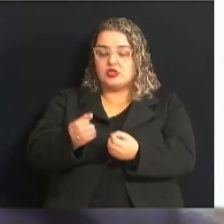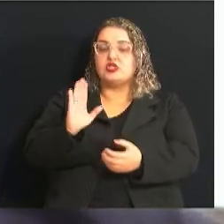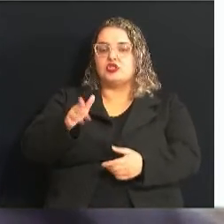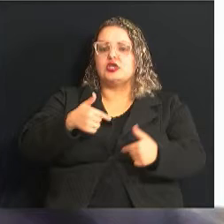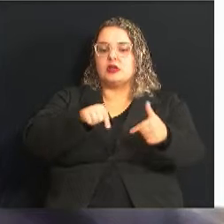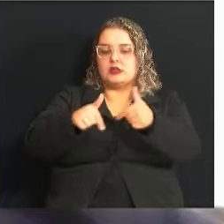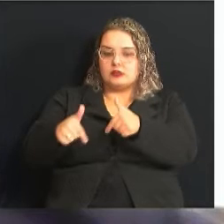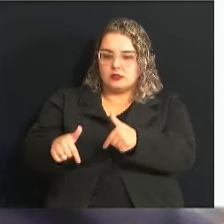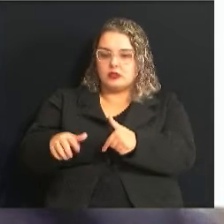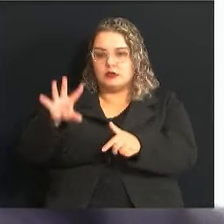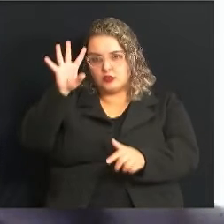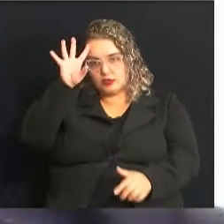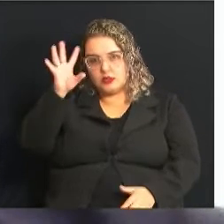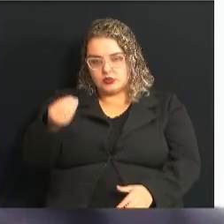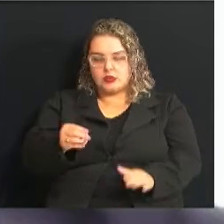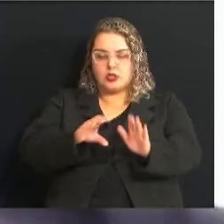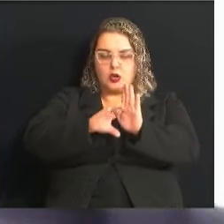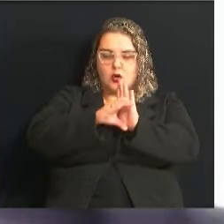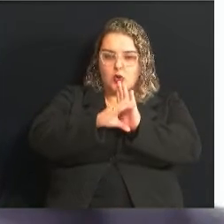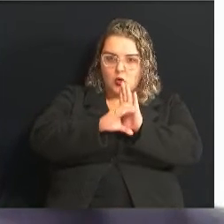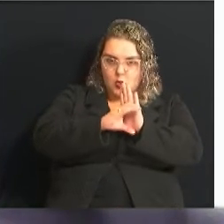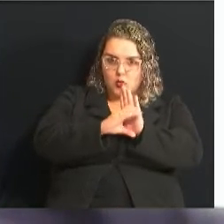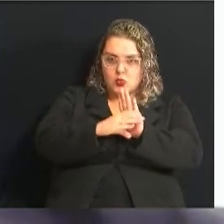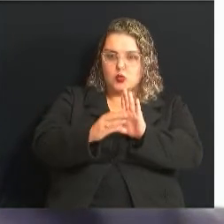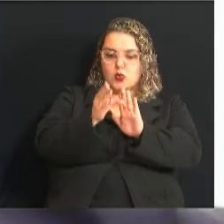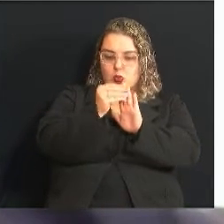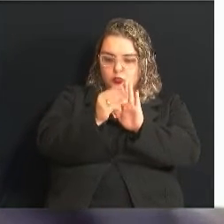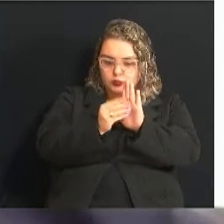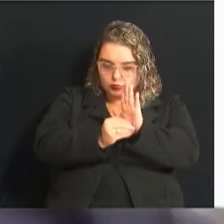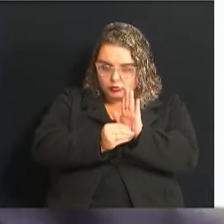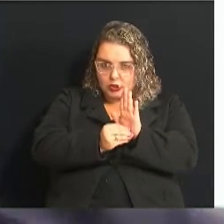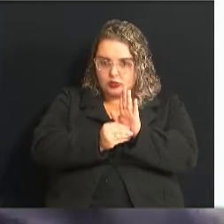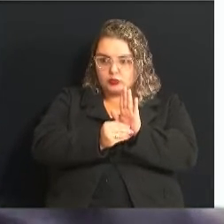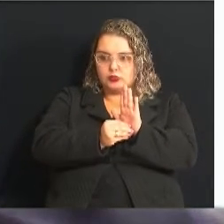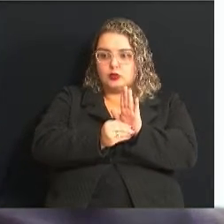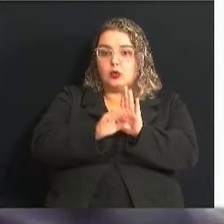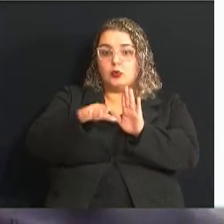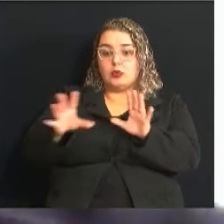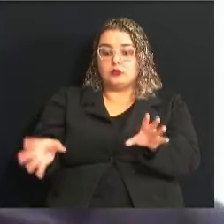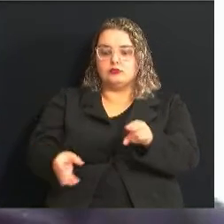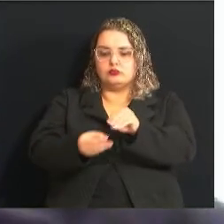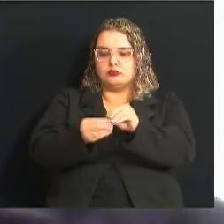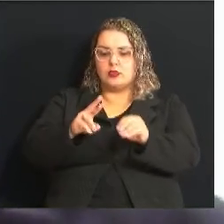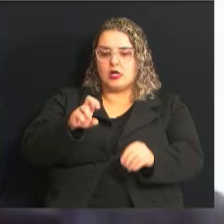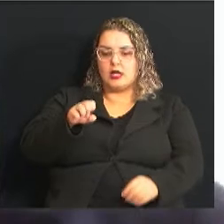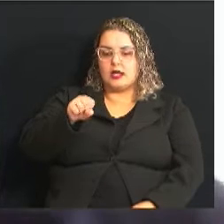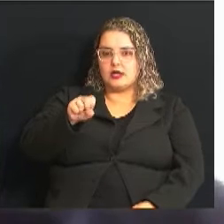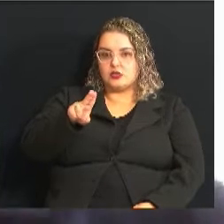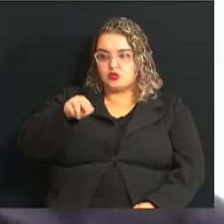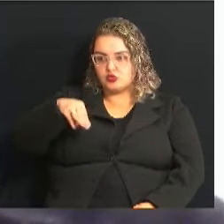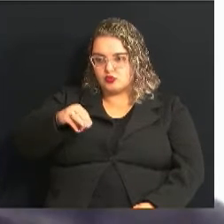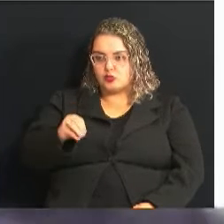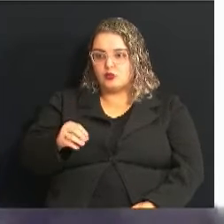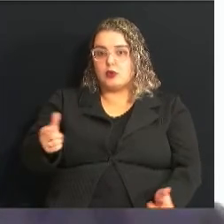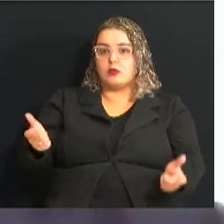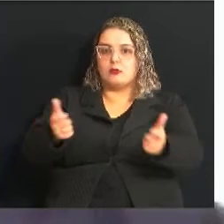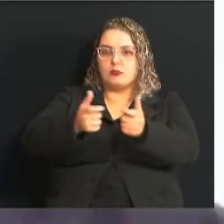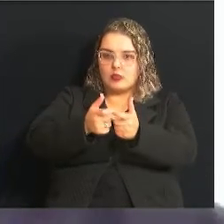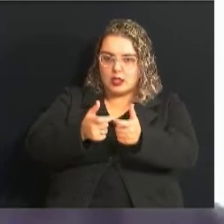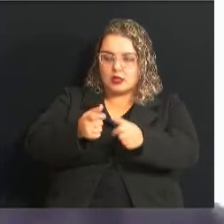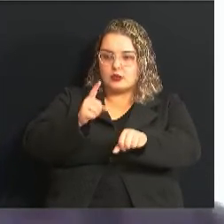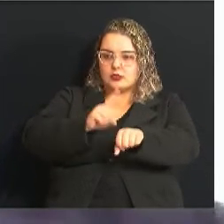esse conteúdo. Quando você transforma ele num resumo, você gasta menos tempo, né, para retomar